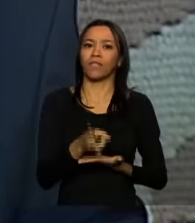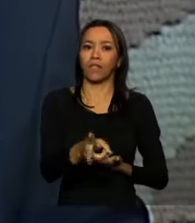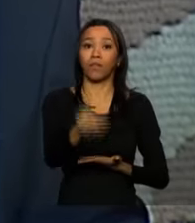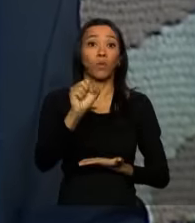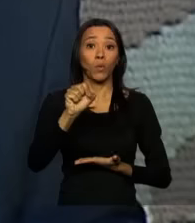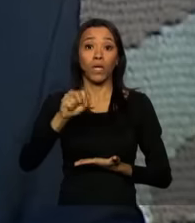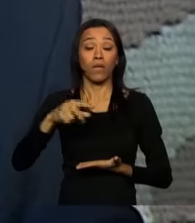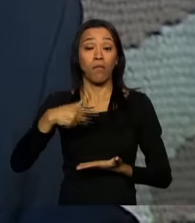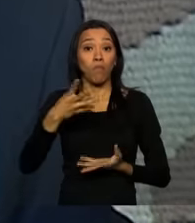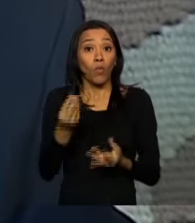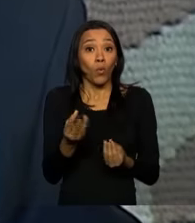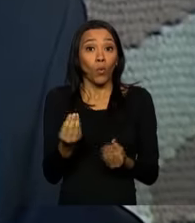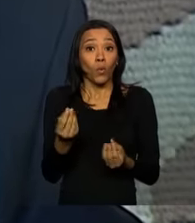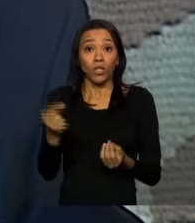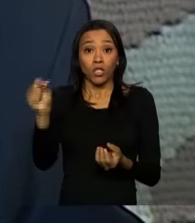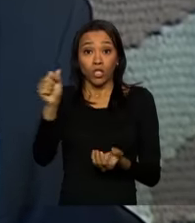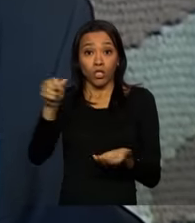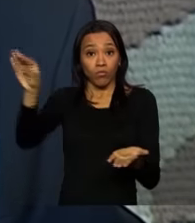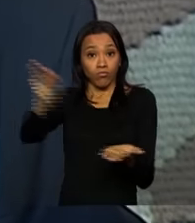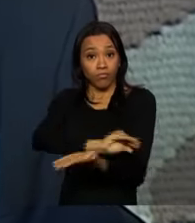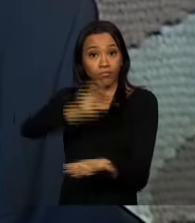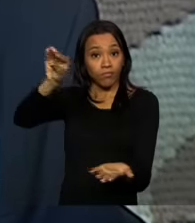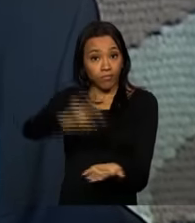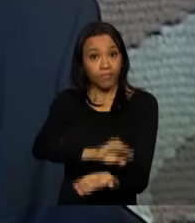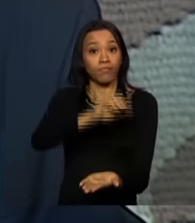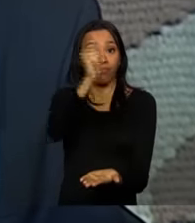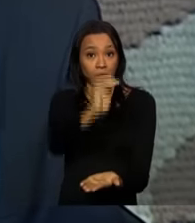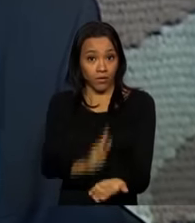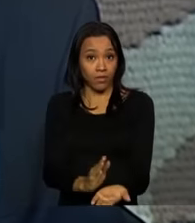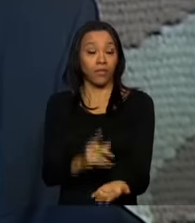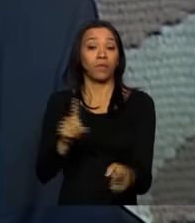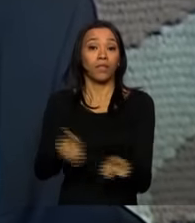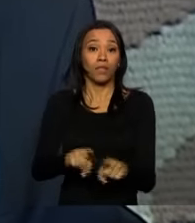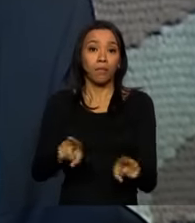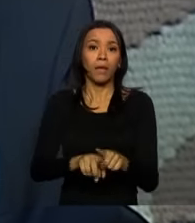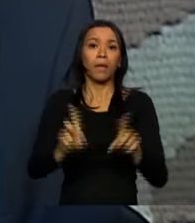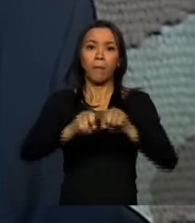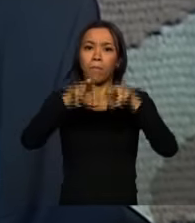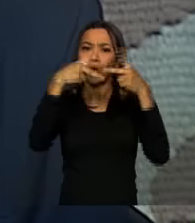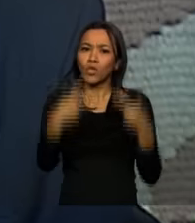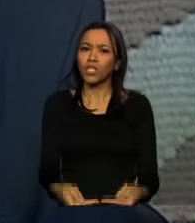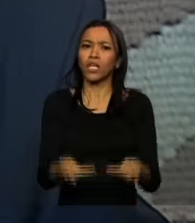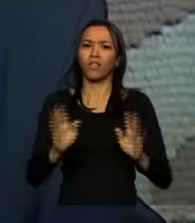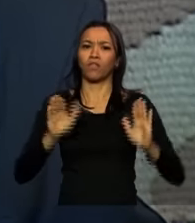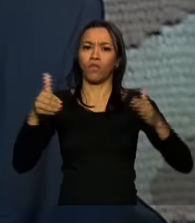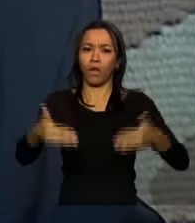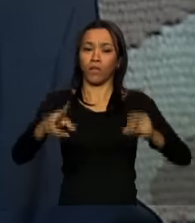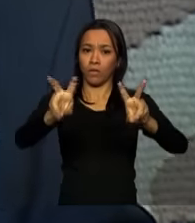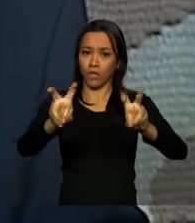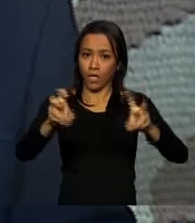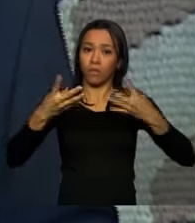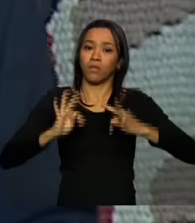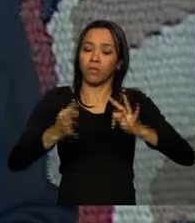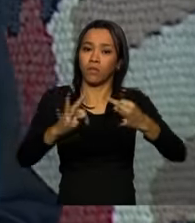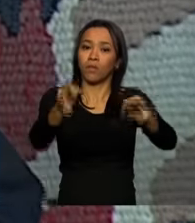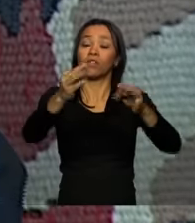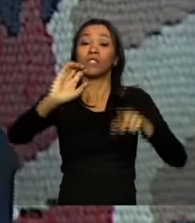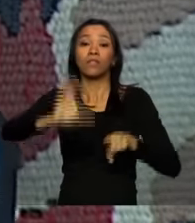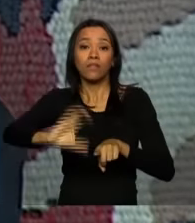aumento dos fluxos de investimentos japoneses e no aumento do número de projetos em ciência, tecnologia e